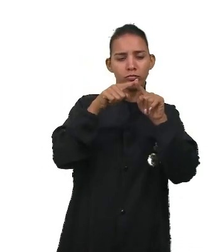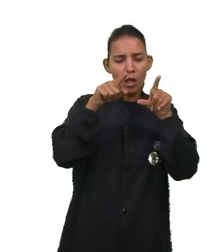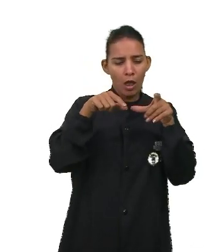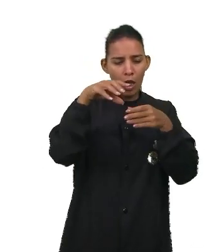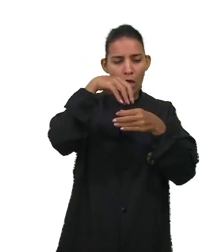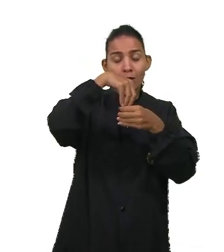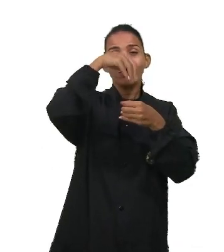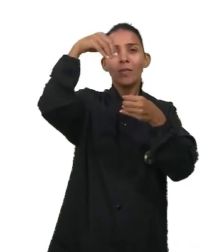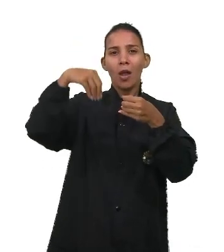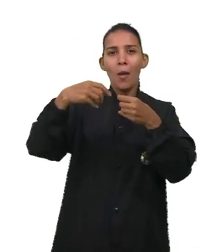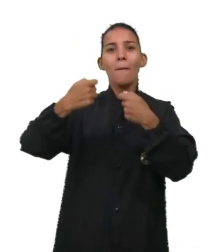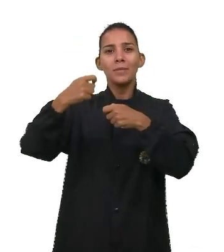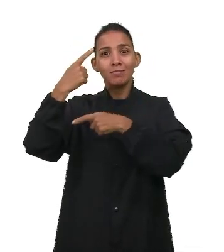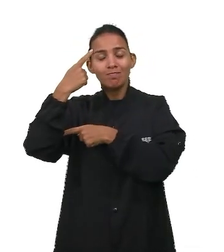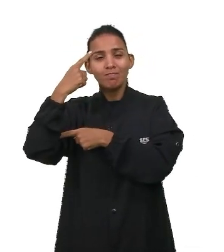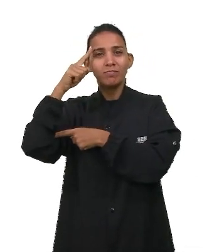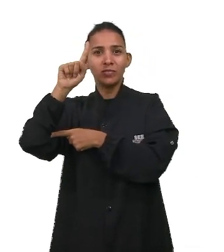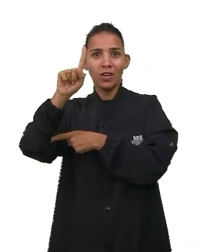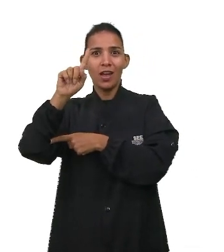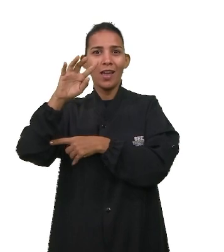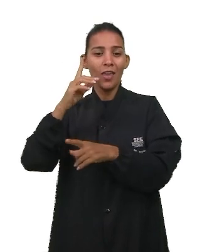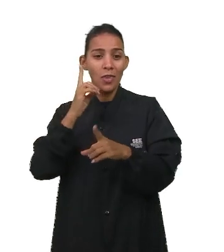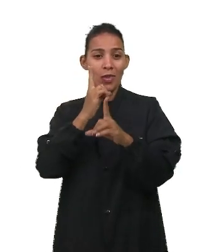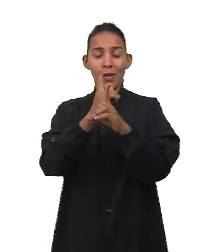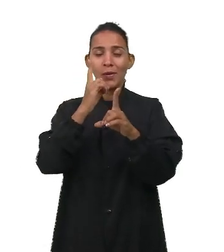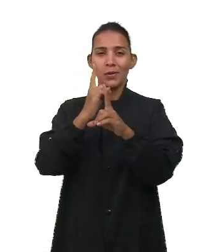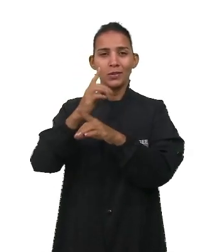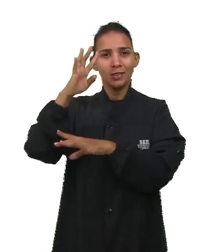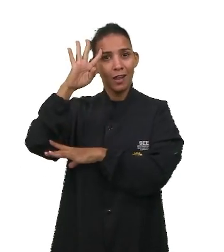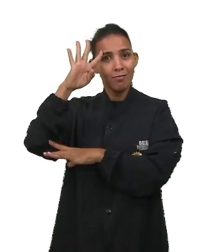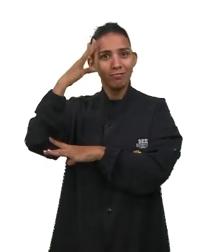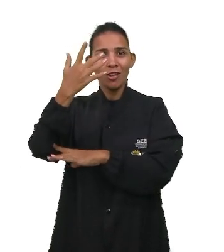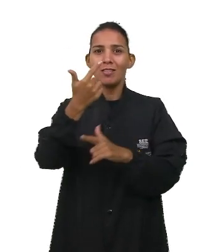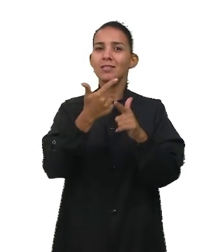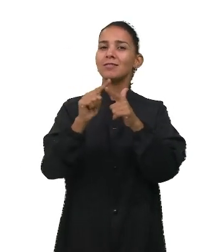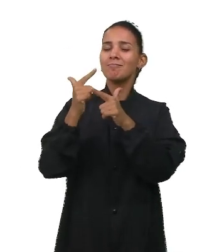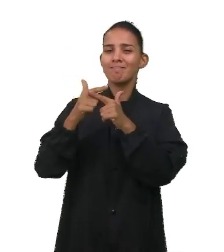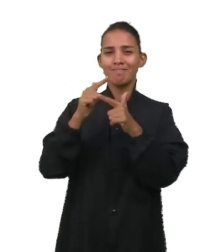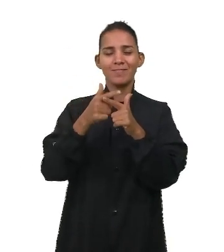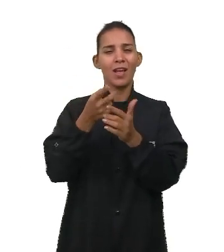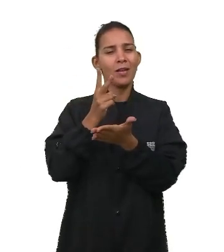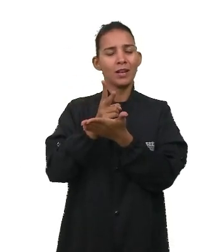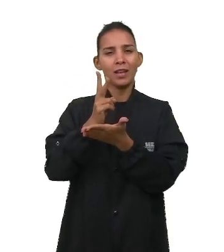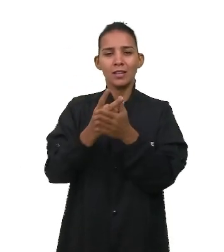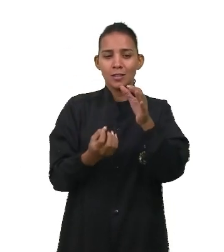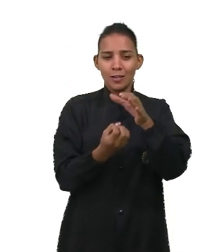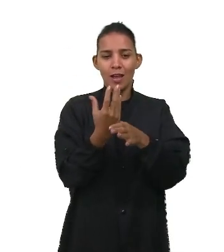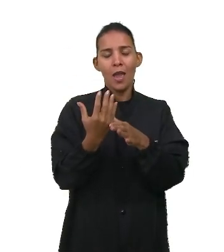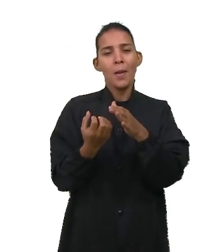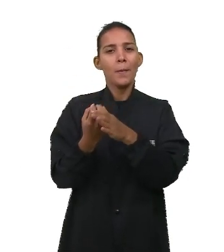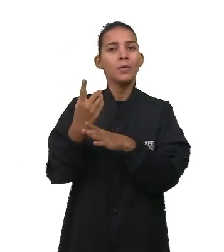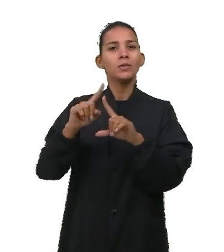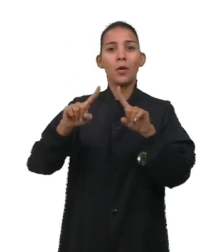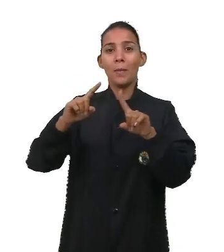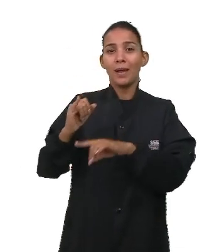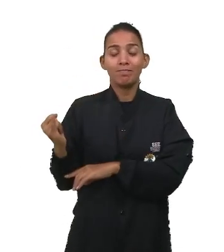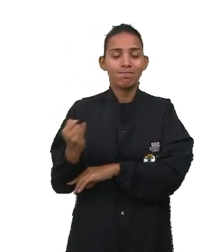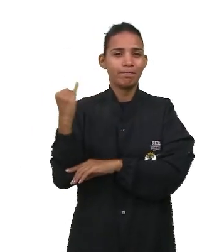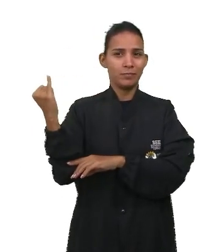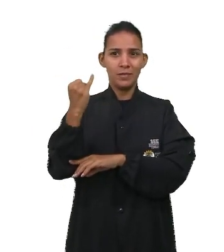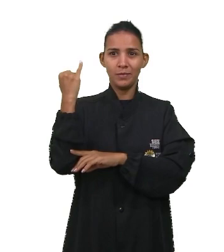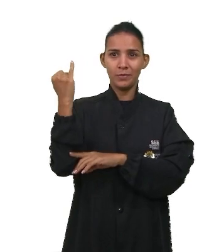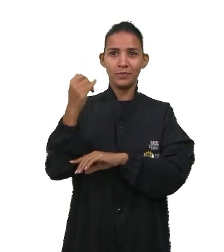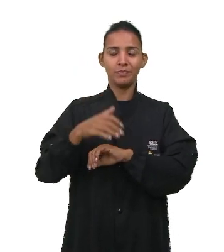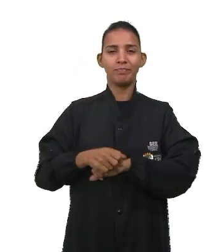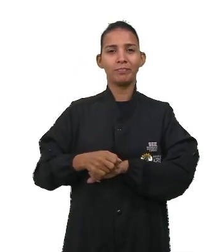ideias inovadoras e encontrar soluções criativas para problemas complexos é fundamental.